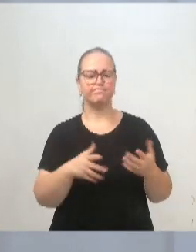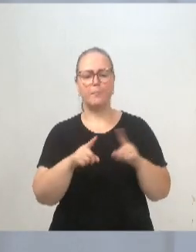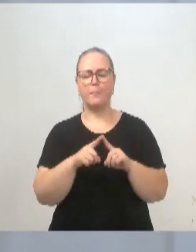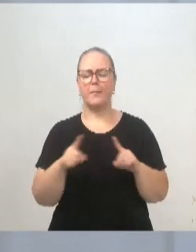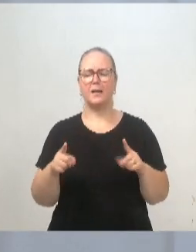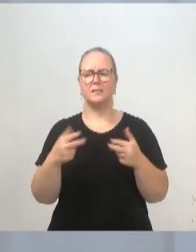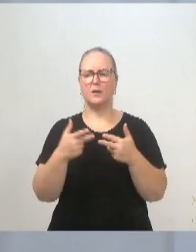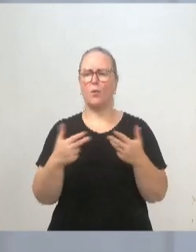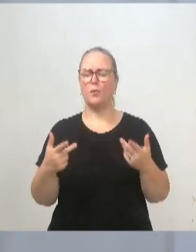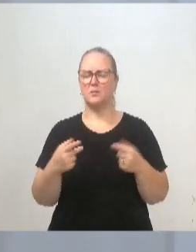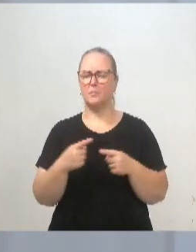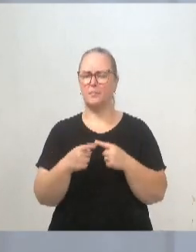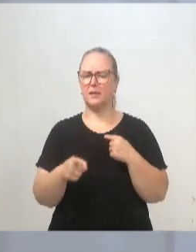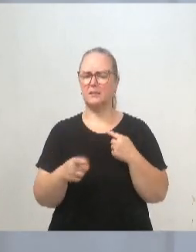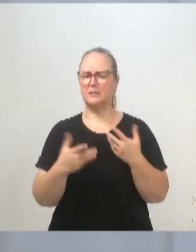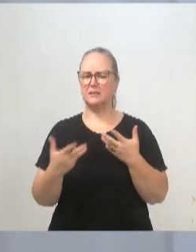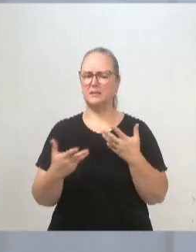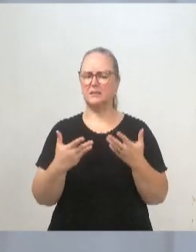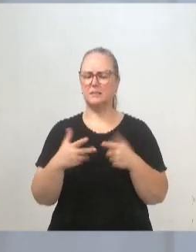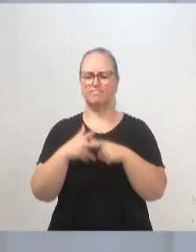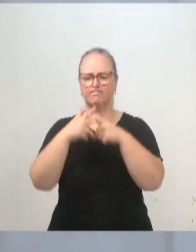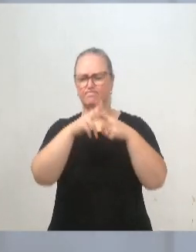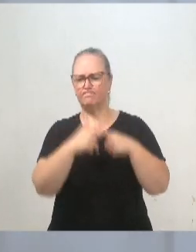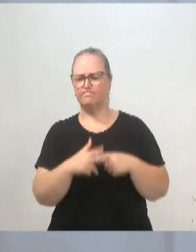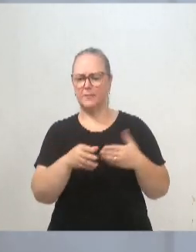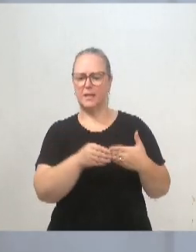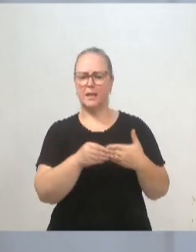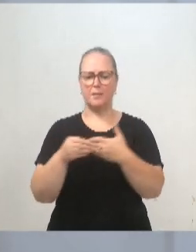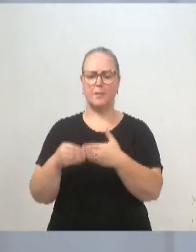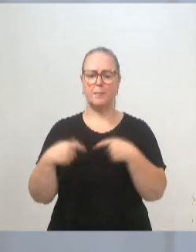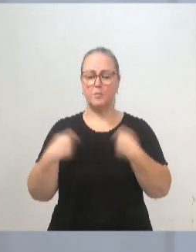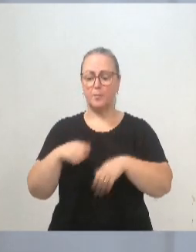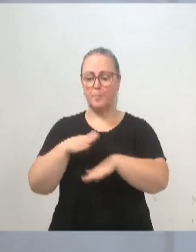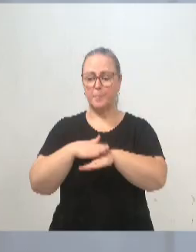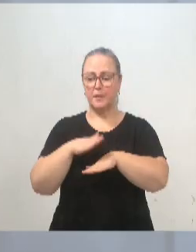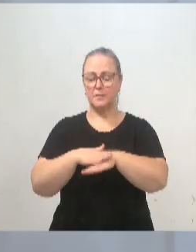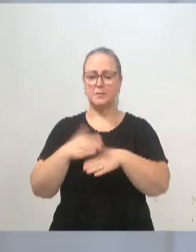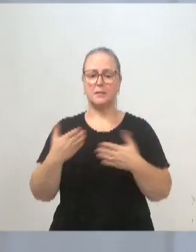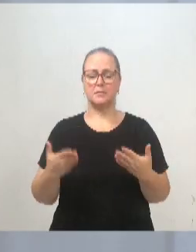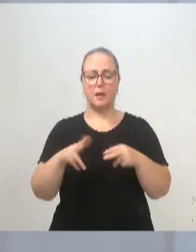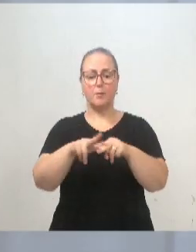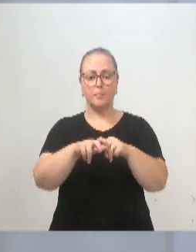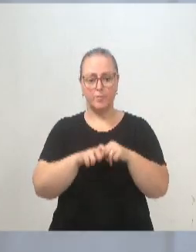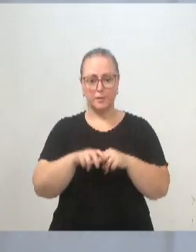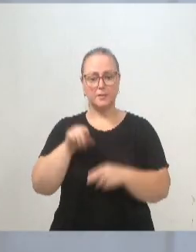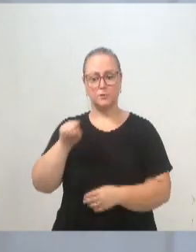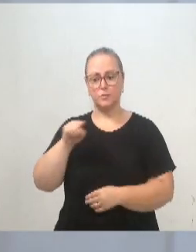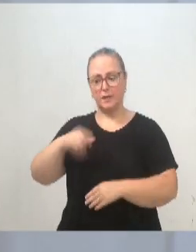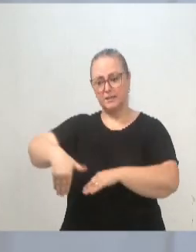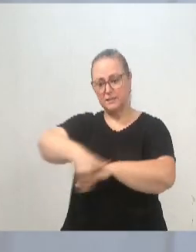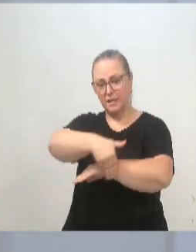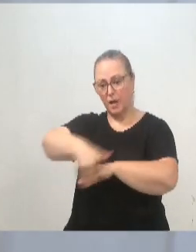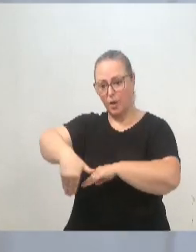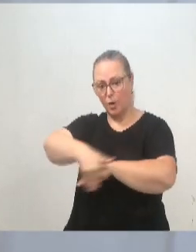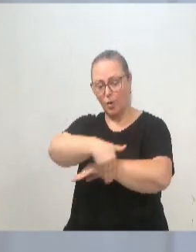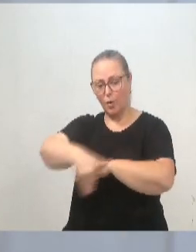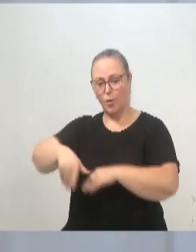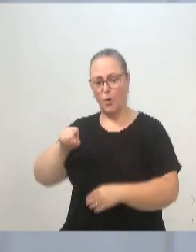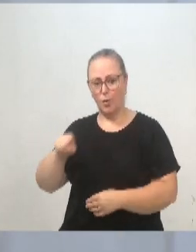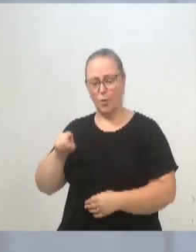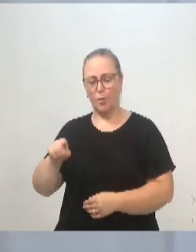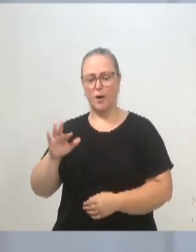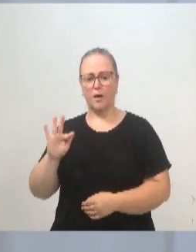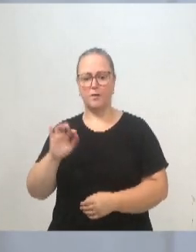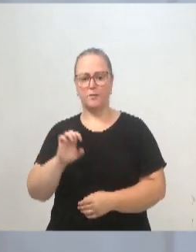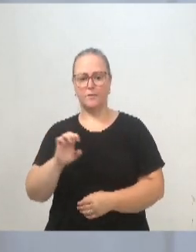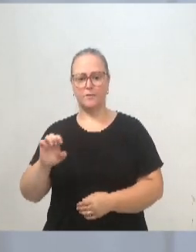questão que há falhas para serem corrigidas, encaminhamentos que devem ser feitos, tanto é que da FIDSDEIC, que não era assunto do requerimento, colegas